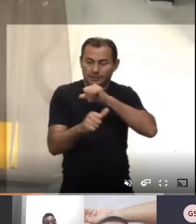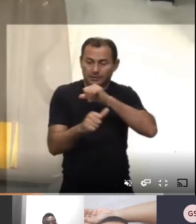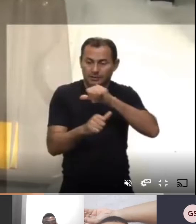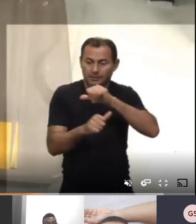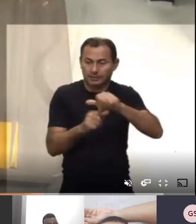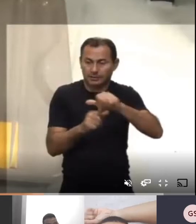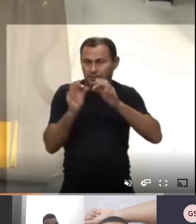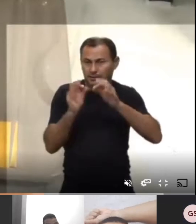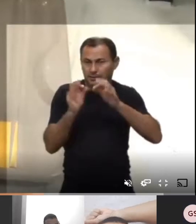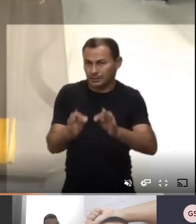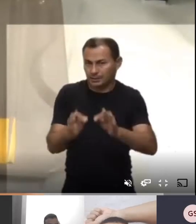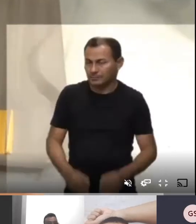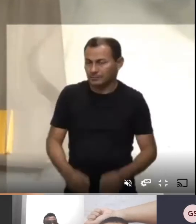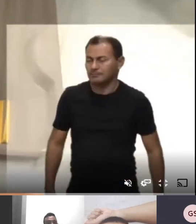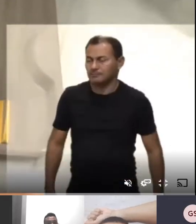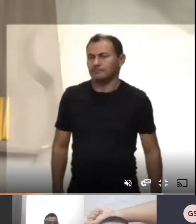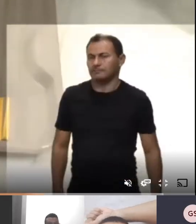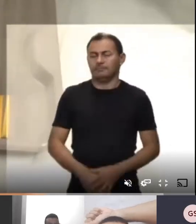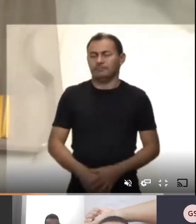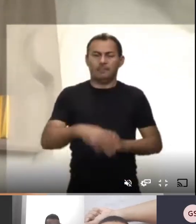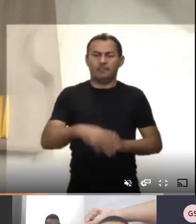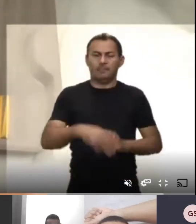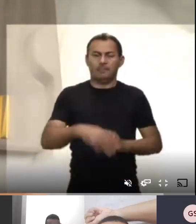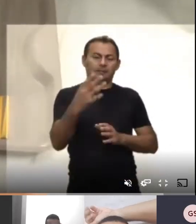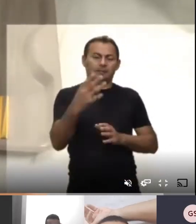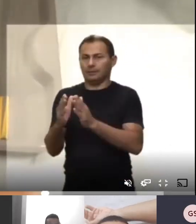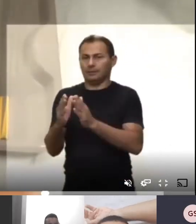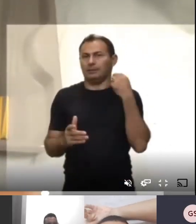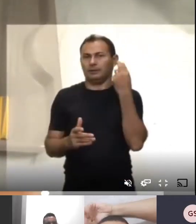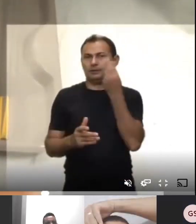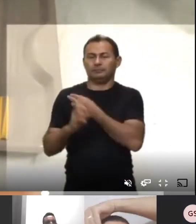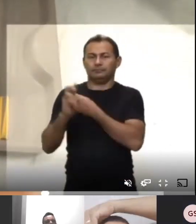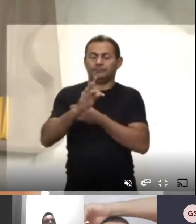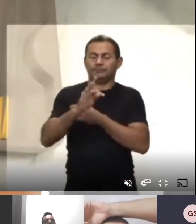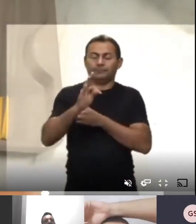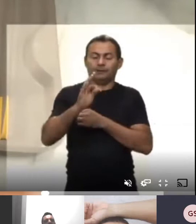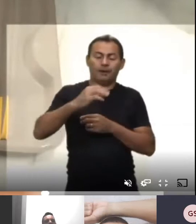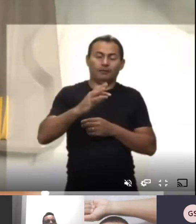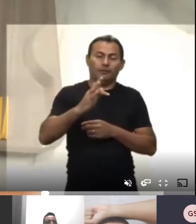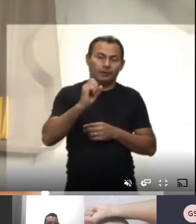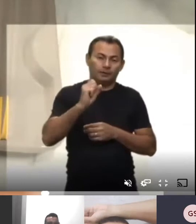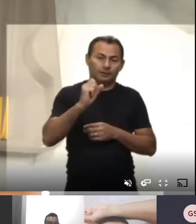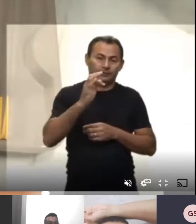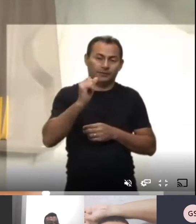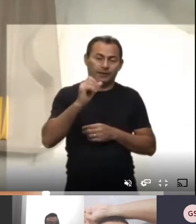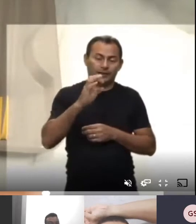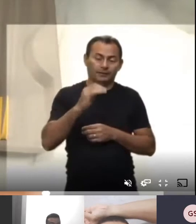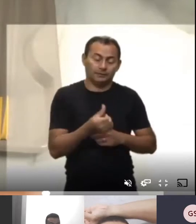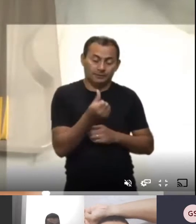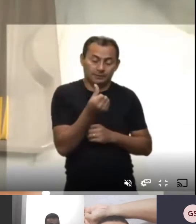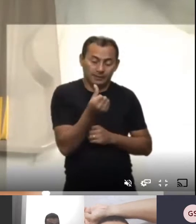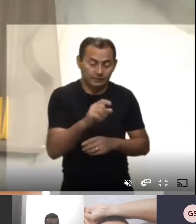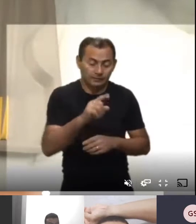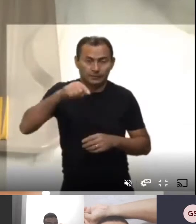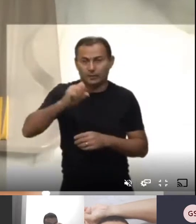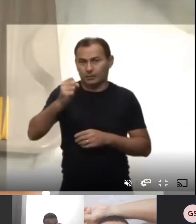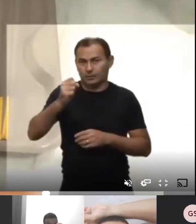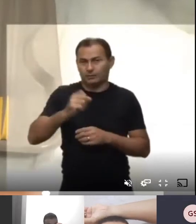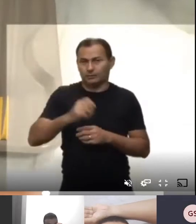Essa primeira, ela tem um pH 6,8. Então, a gente vai fazer a mesma coisa, né?